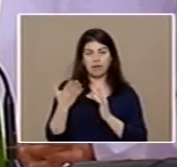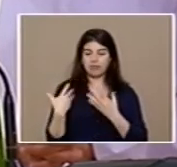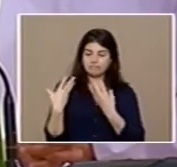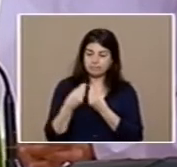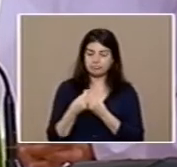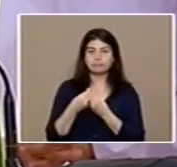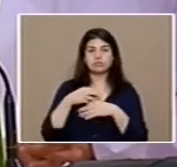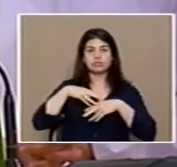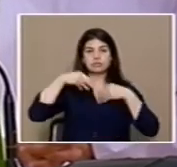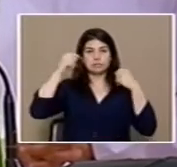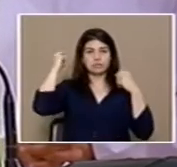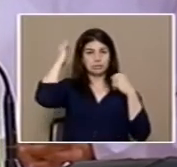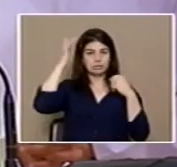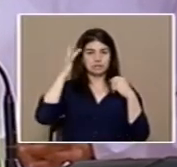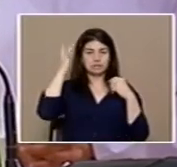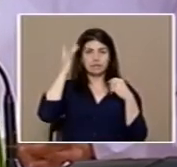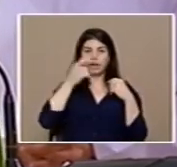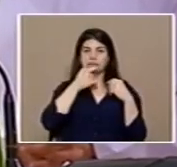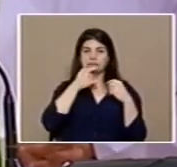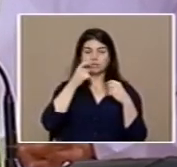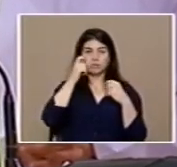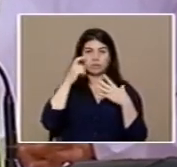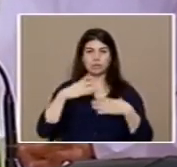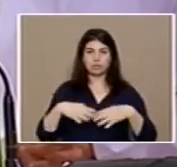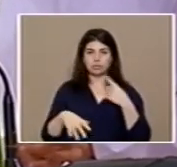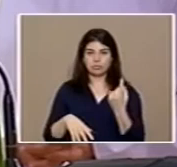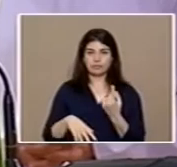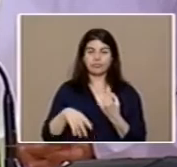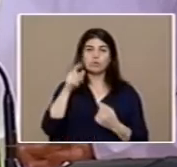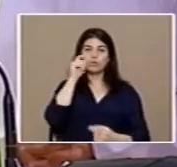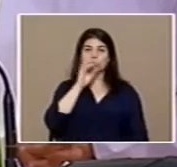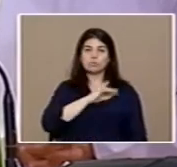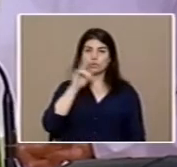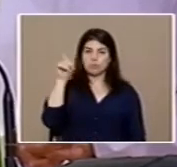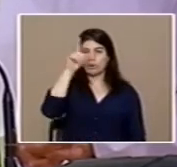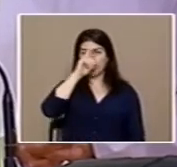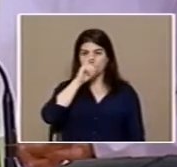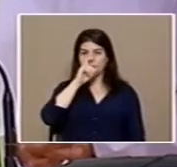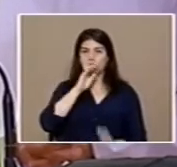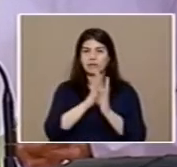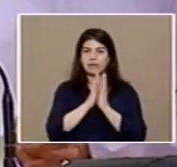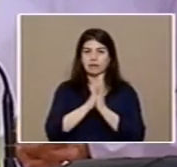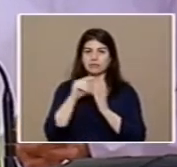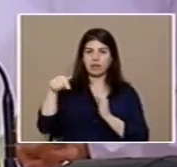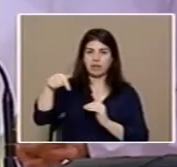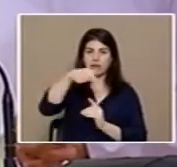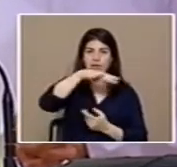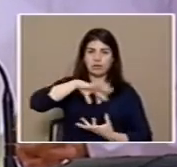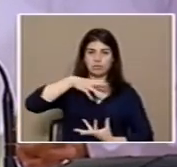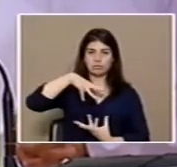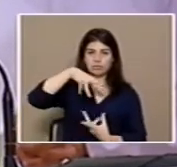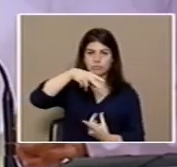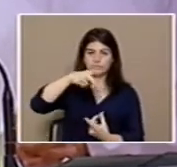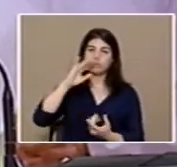Santo Num Só Corpo e lembrai-vos Senhor da vossa igreja desperta por toda a terra e